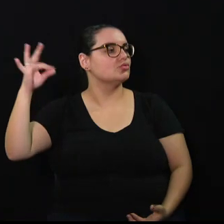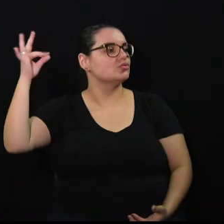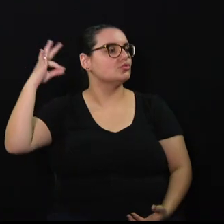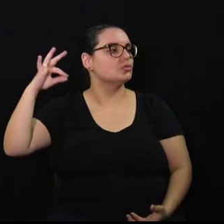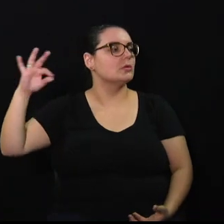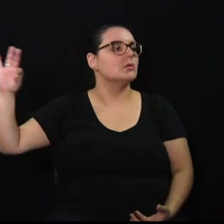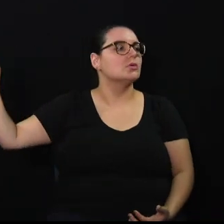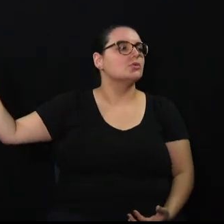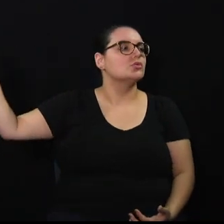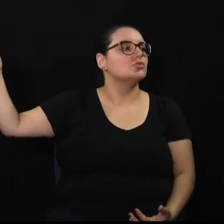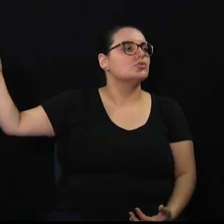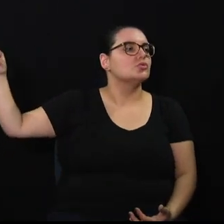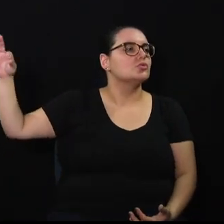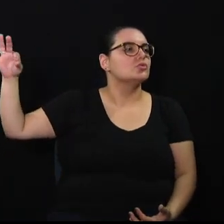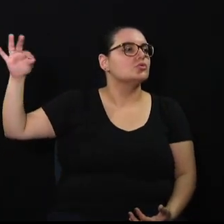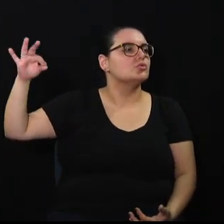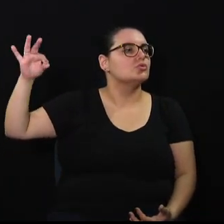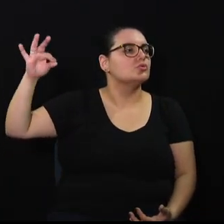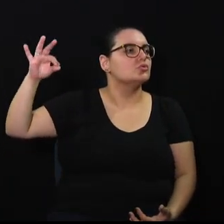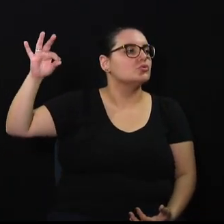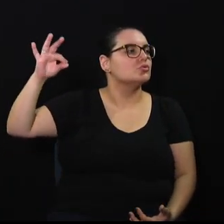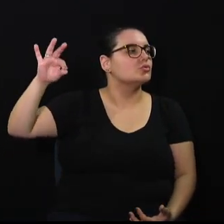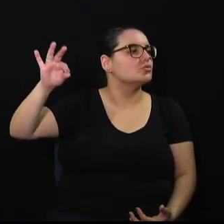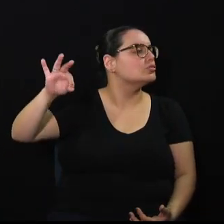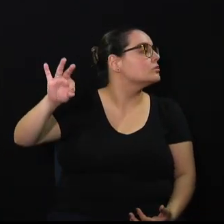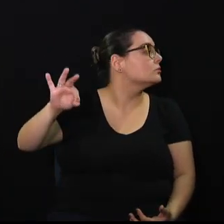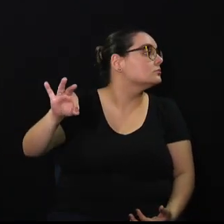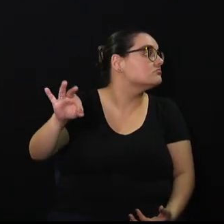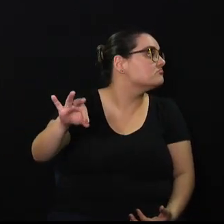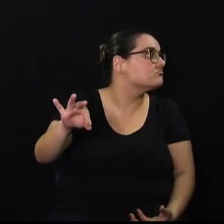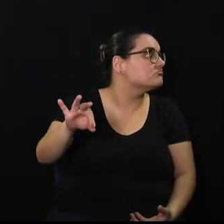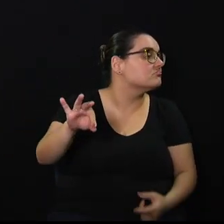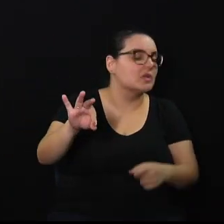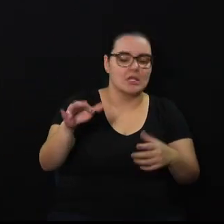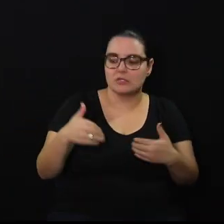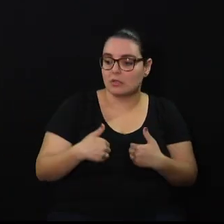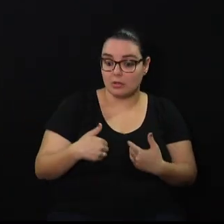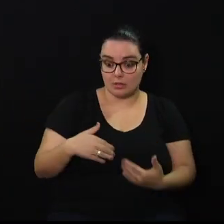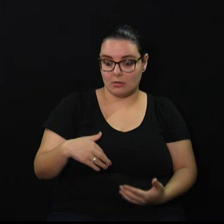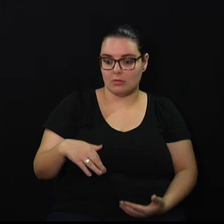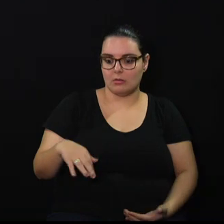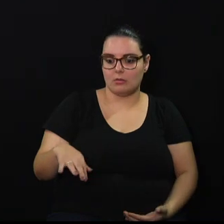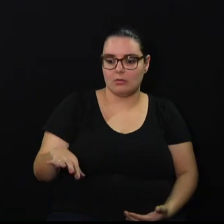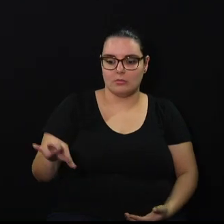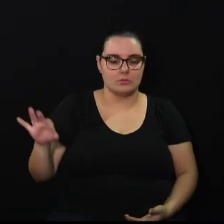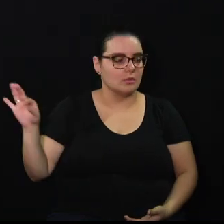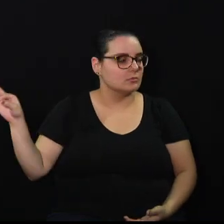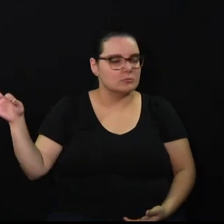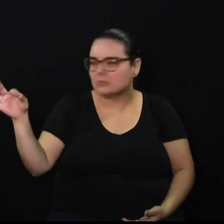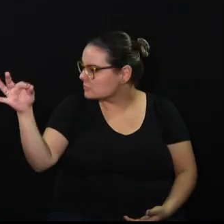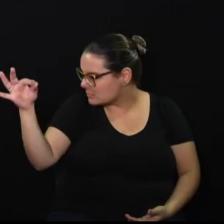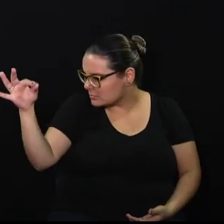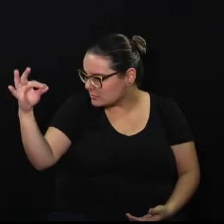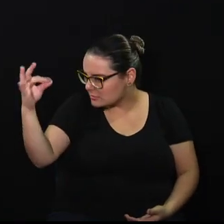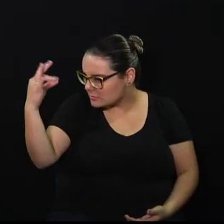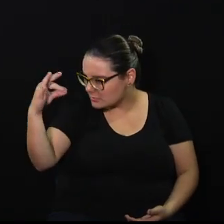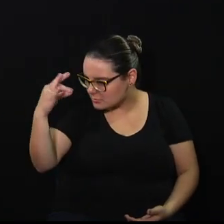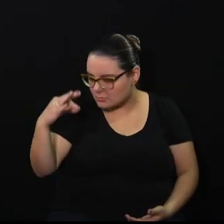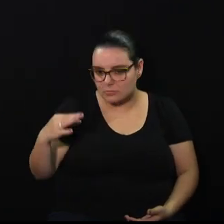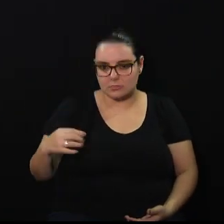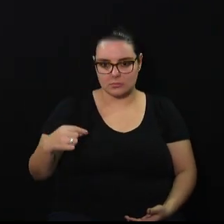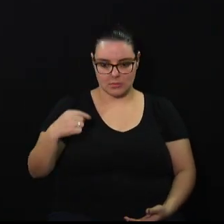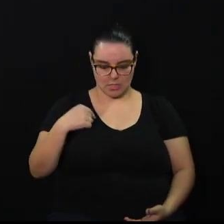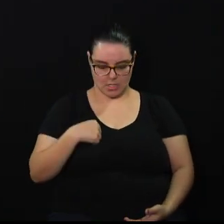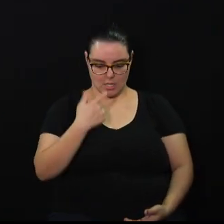vindo chegando perto ea gente não chega não percebeu ainda é saber para tá passando por perto de nós dois eu e